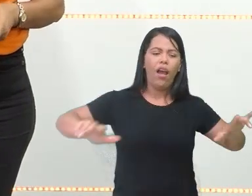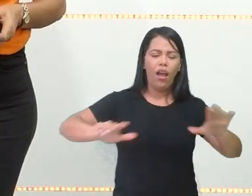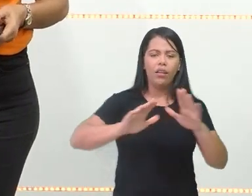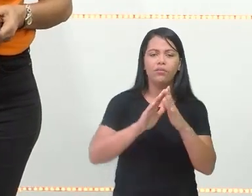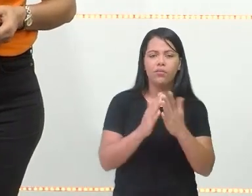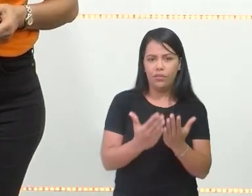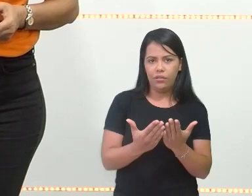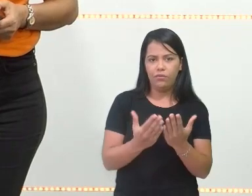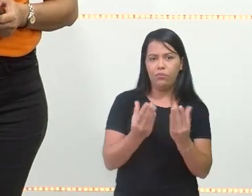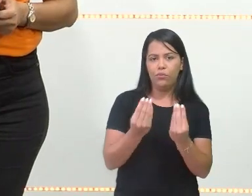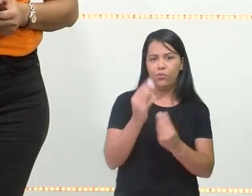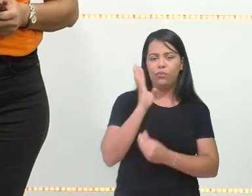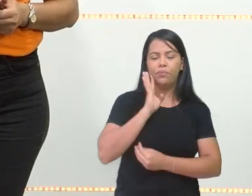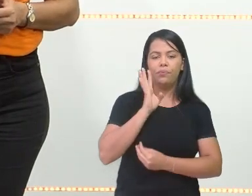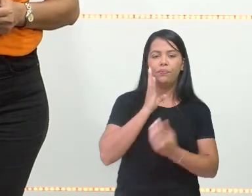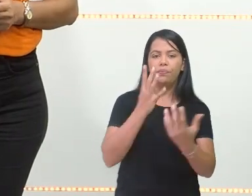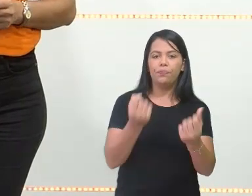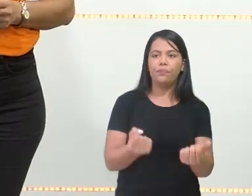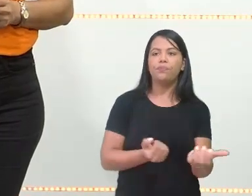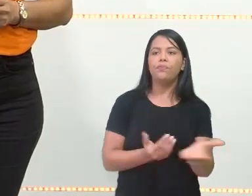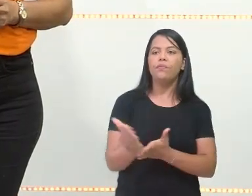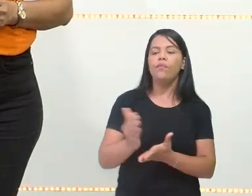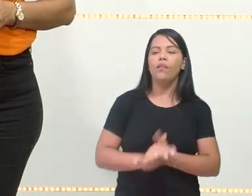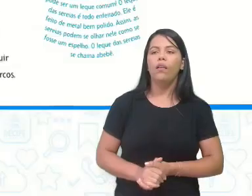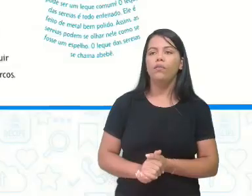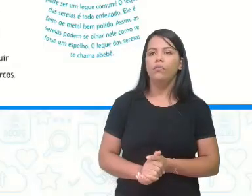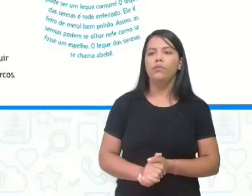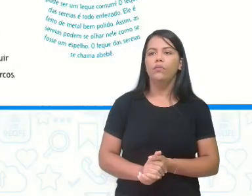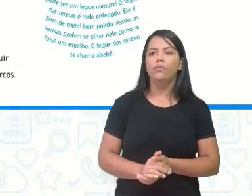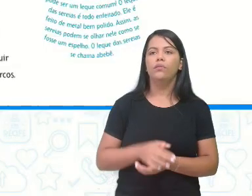muito legais. Então vamos lá, vamos ao conto.